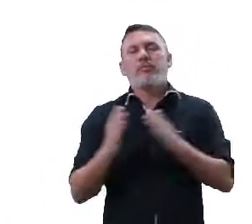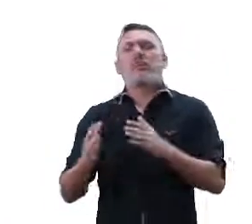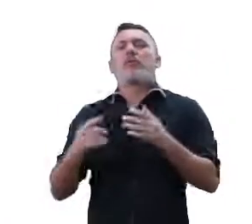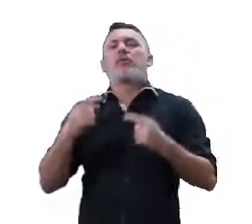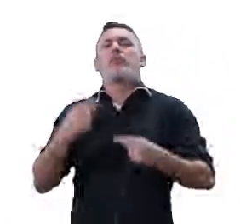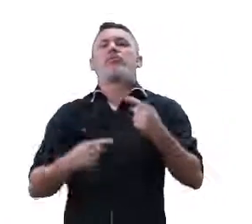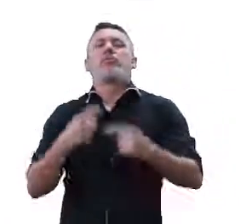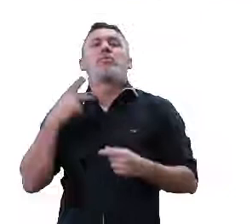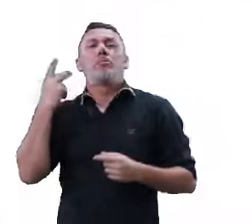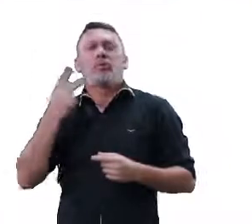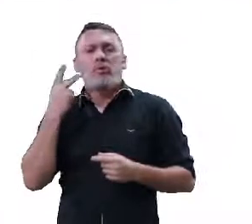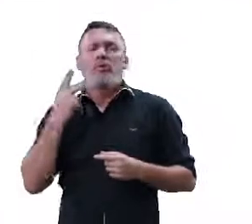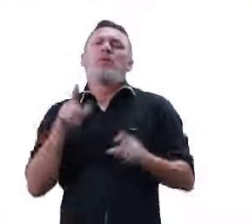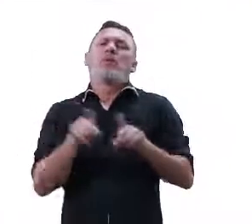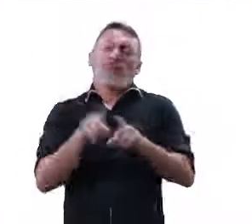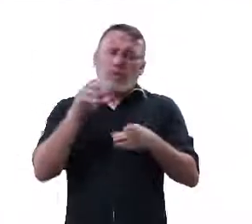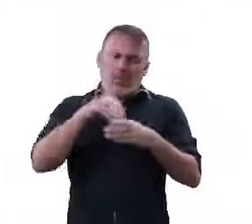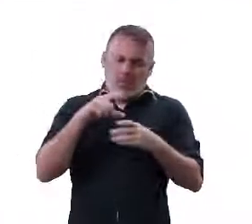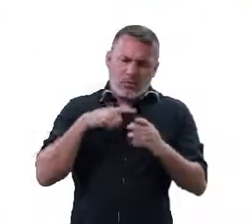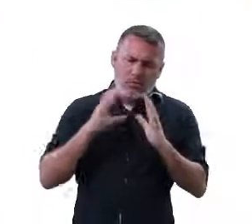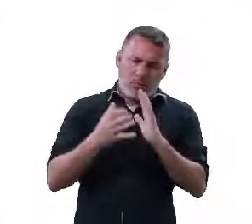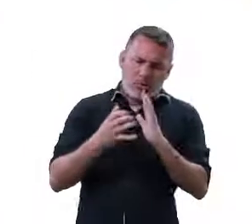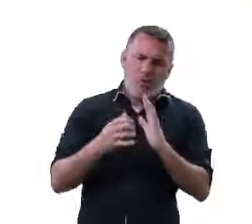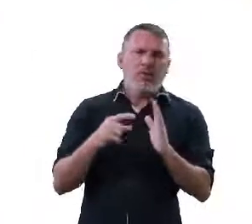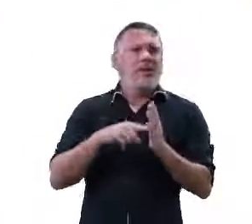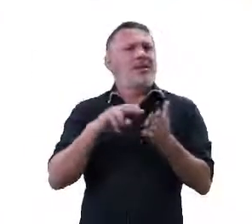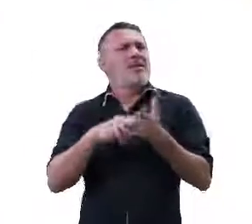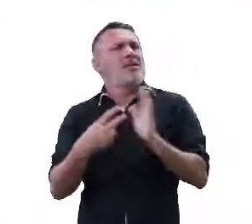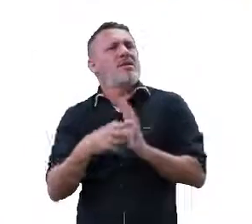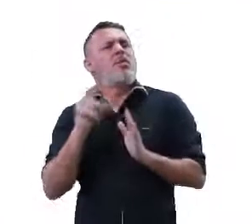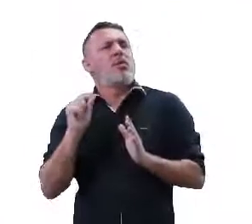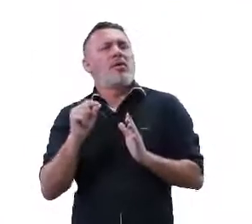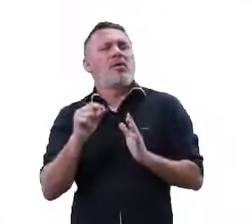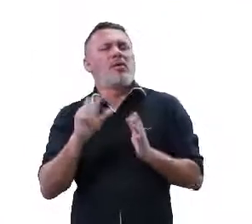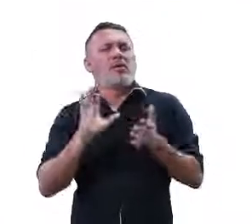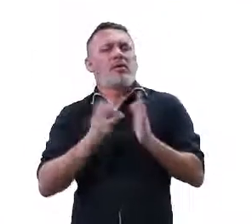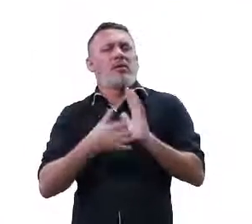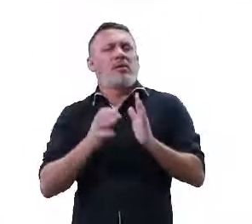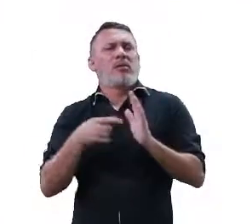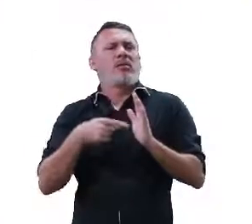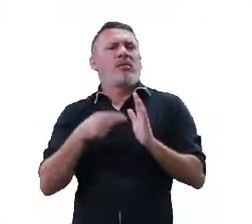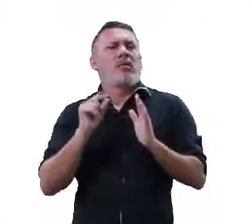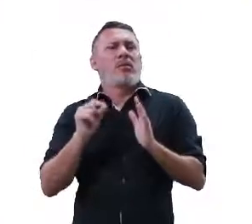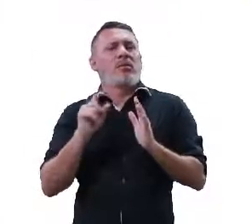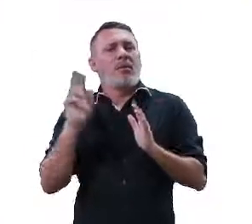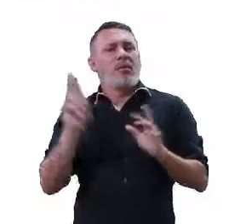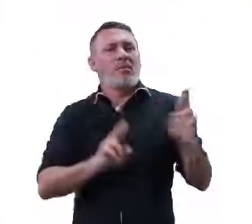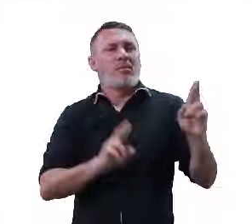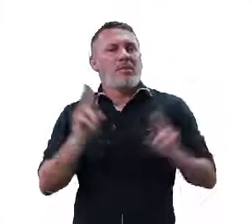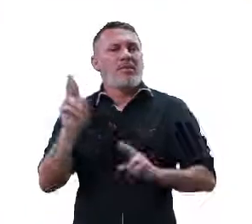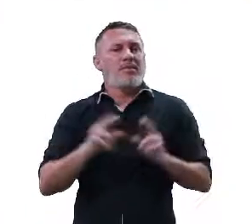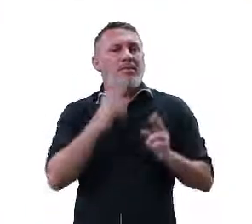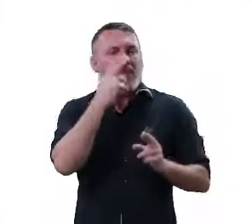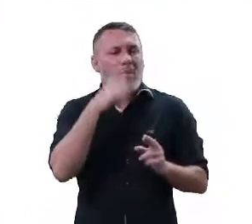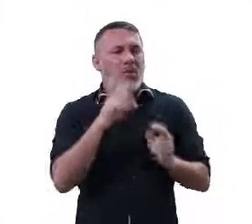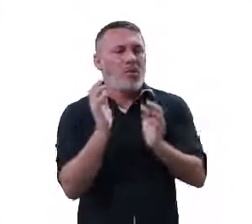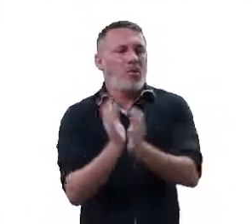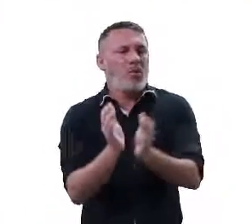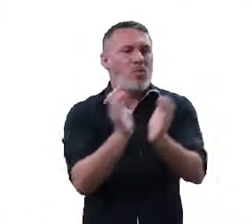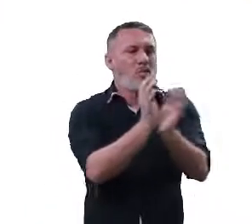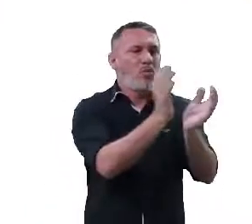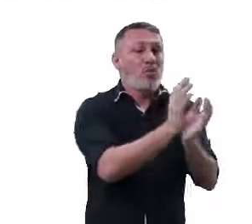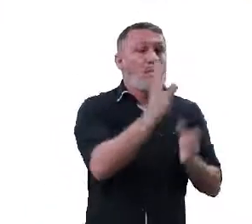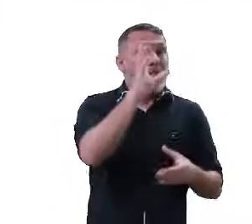eu posso falar também dos partidos políticos. Então, o que são os partidos? Como o próprio nome diz, representam facções,